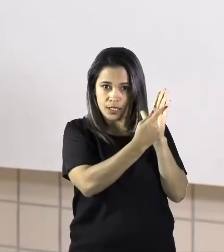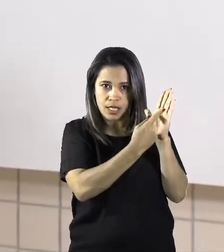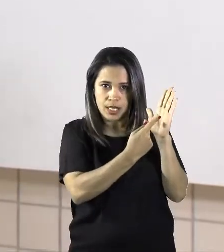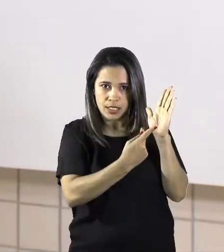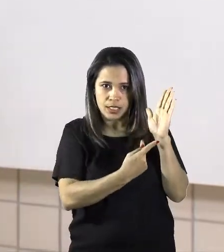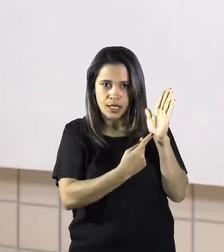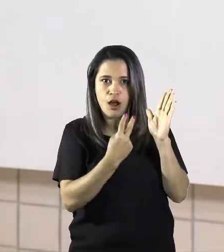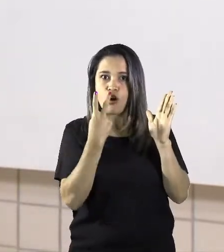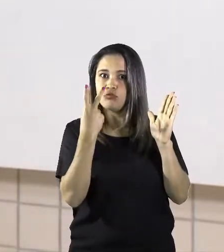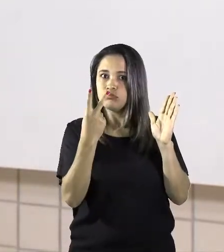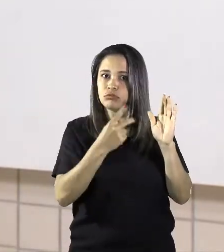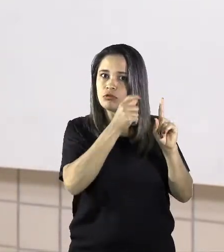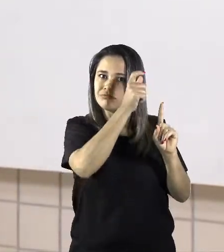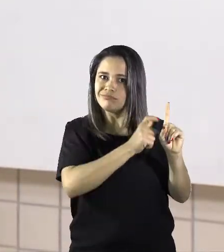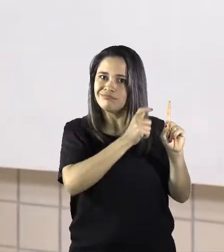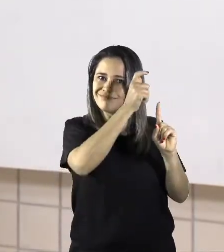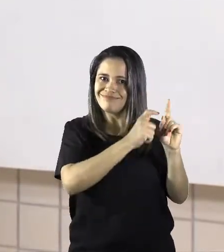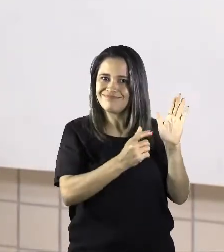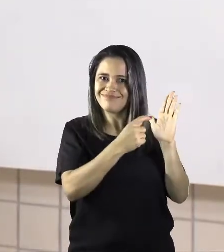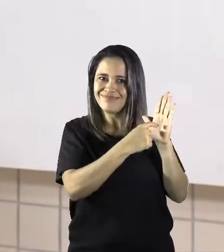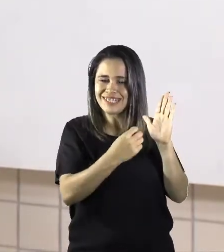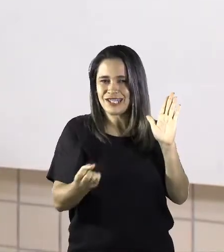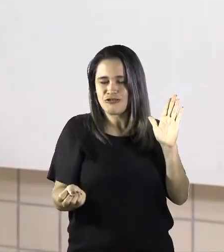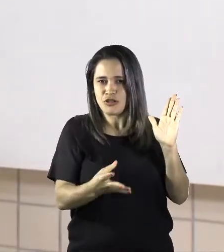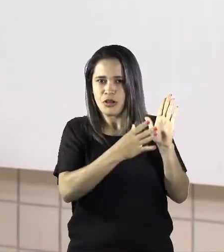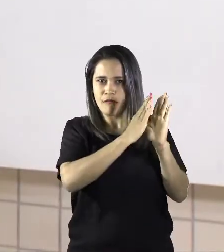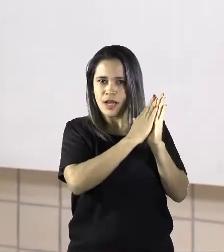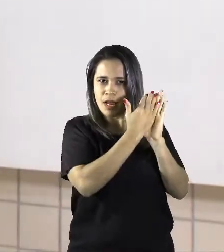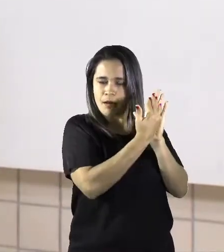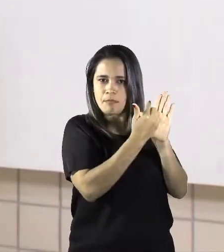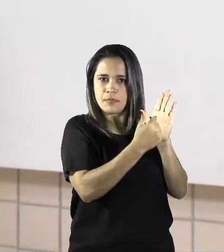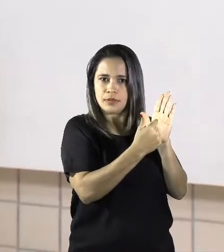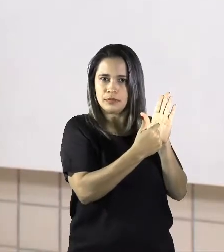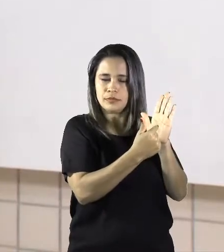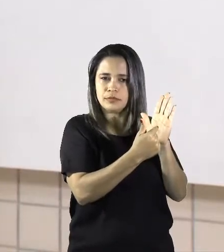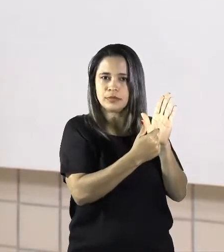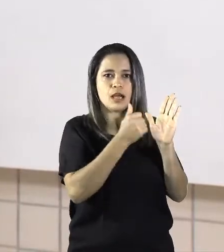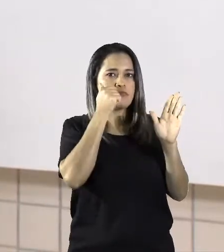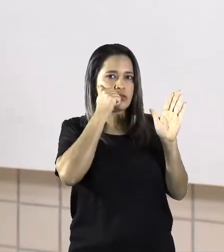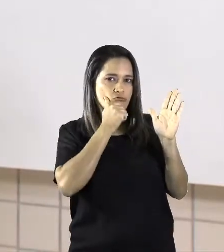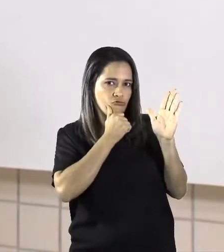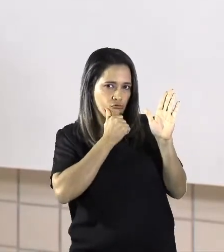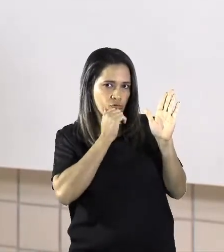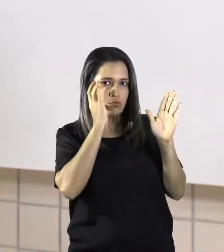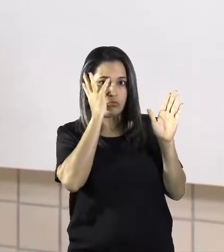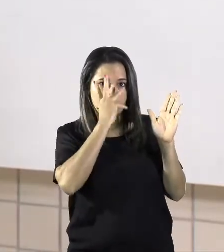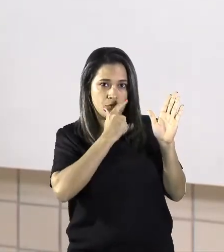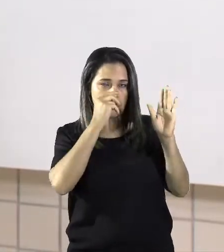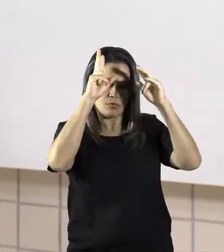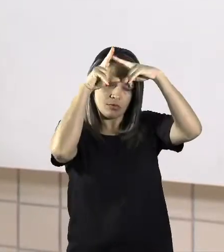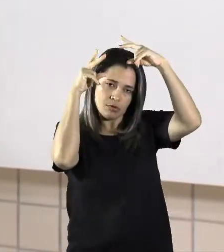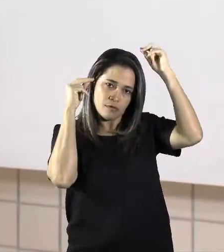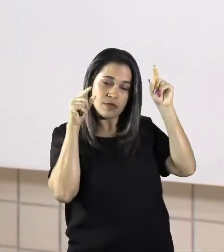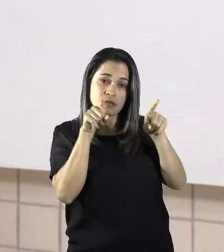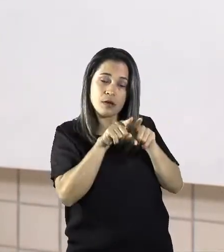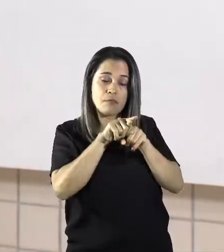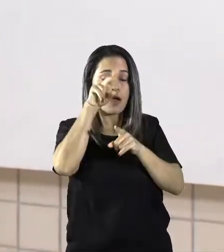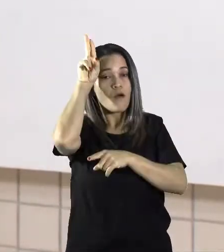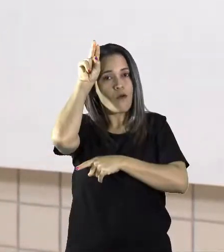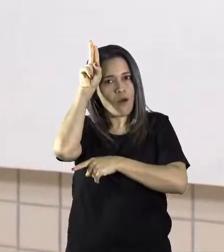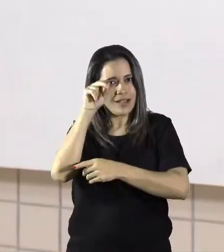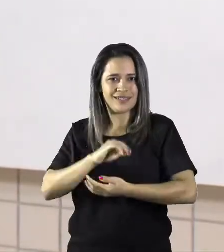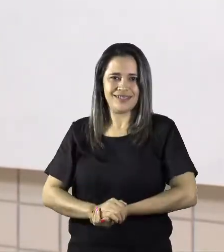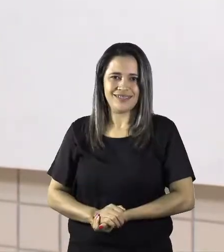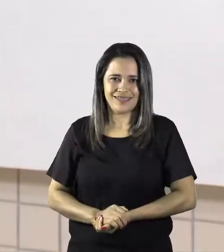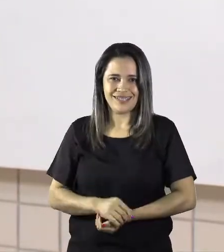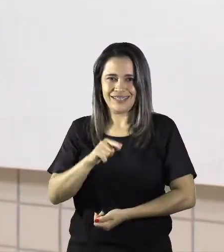2 personagens aí na nova capa do livro. Você vai desenhar a Menina Bonita do Laço de Fita e o coelho branco. Você